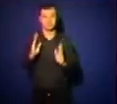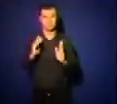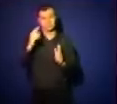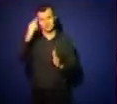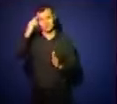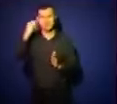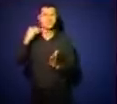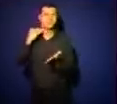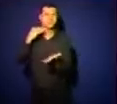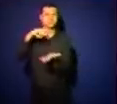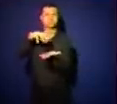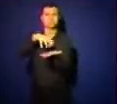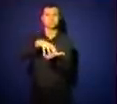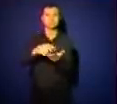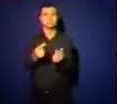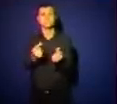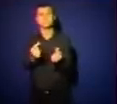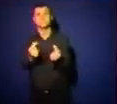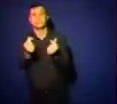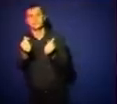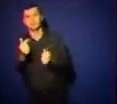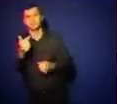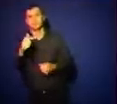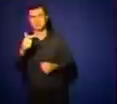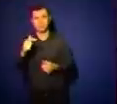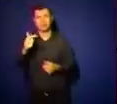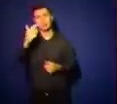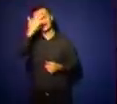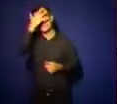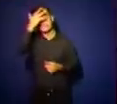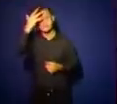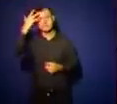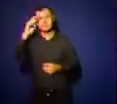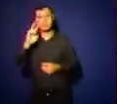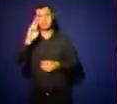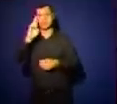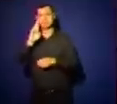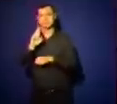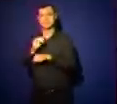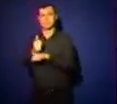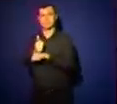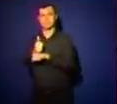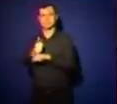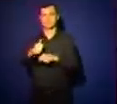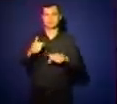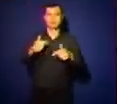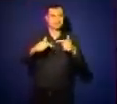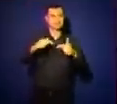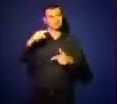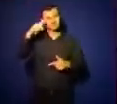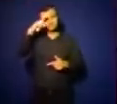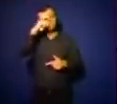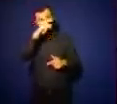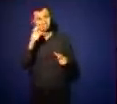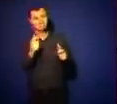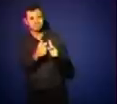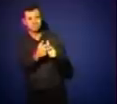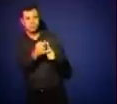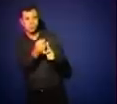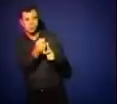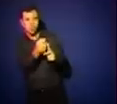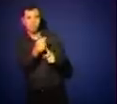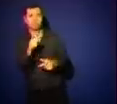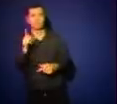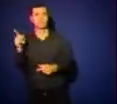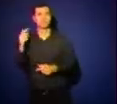central né não tem recursos inclusive recursos humanos que a gente tem aí que é fazer um plano para melhorar isso mas os bancos estão ajudando